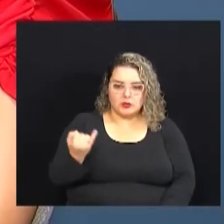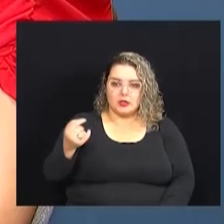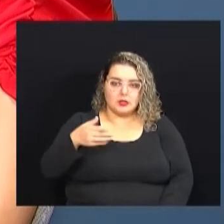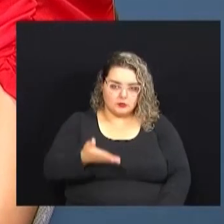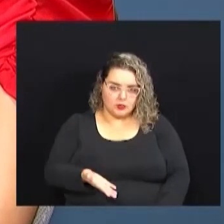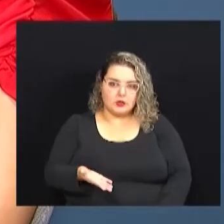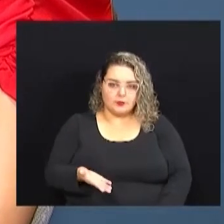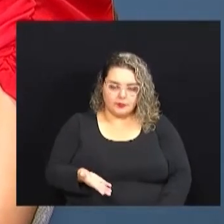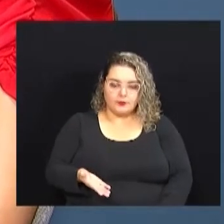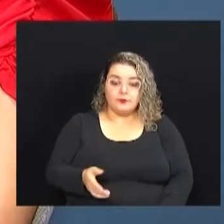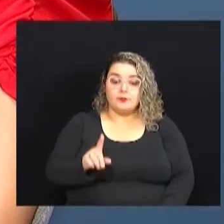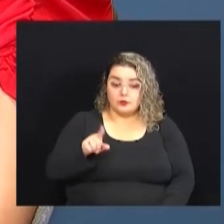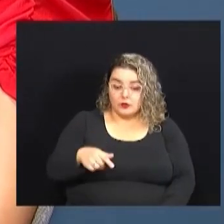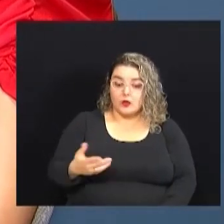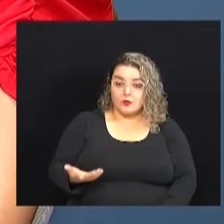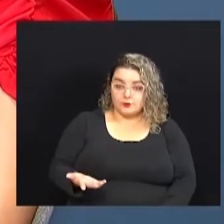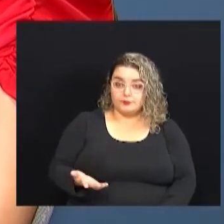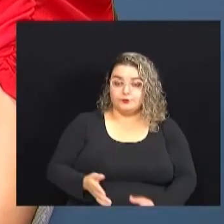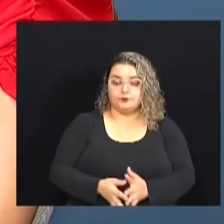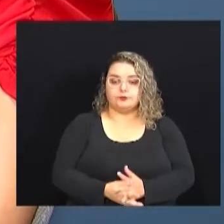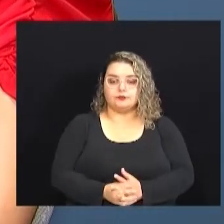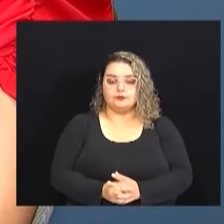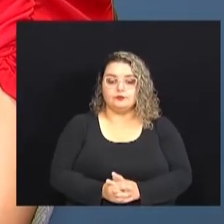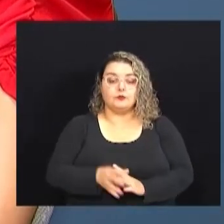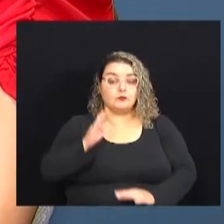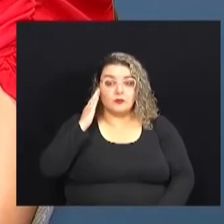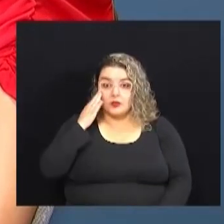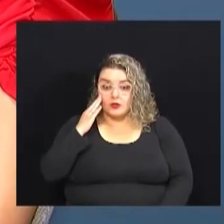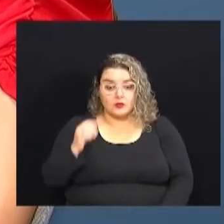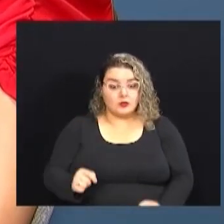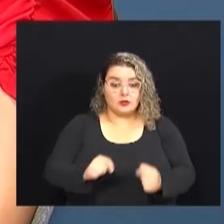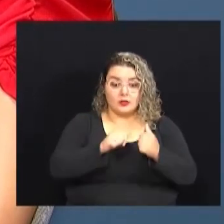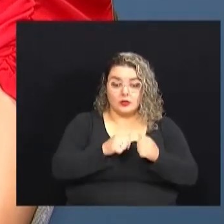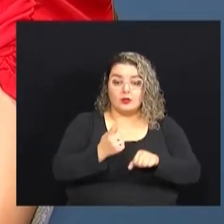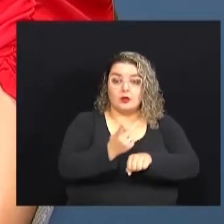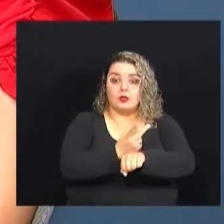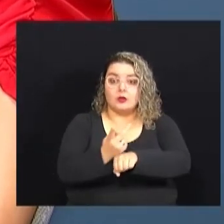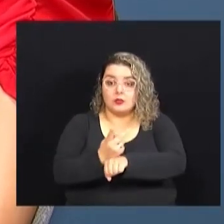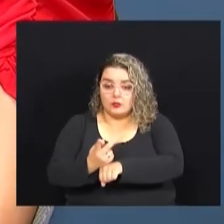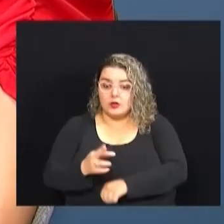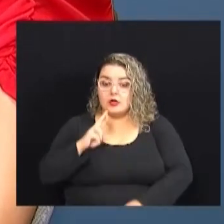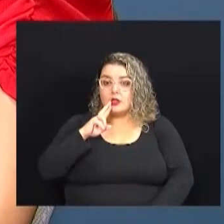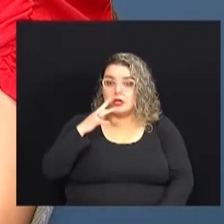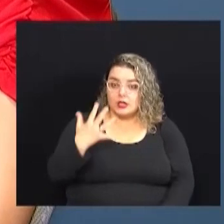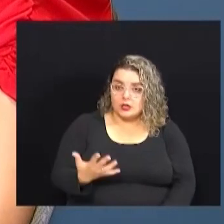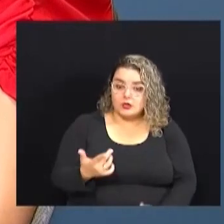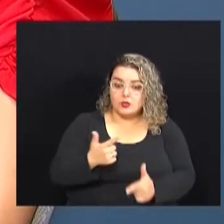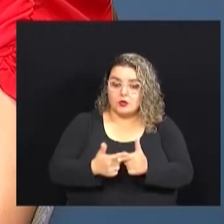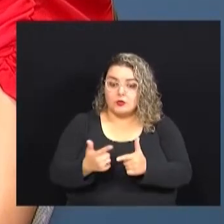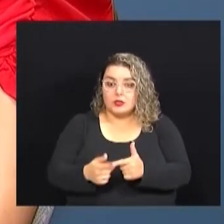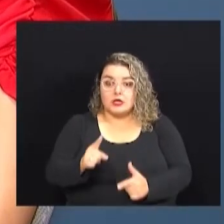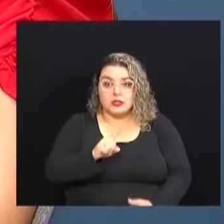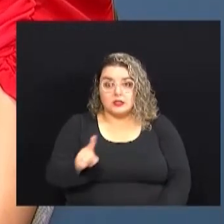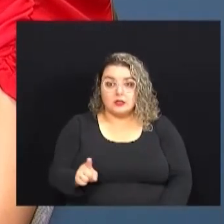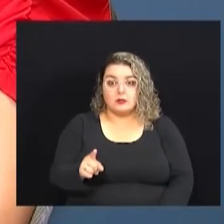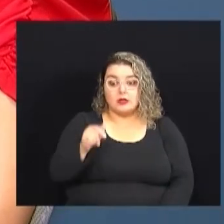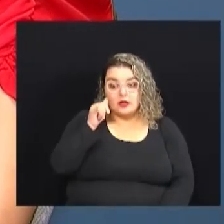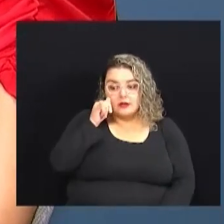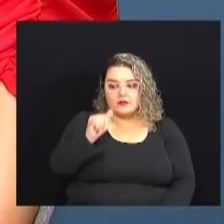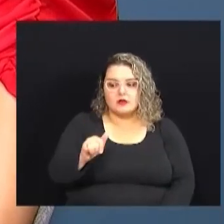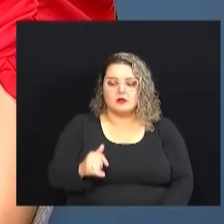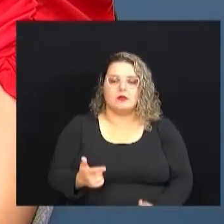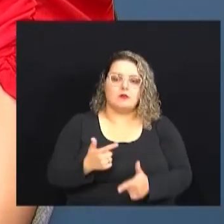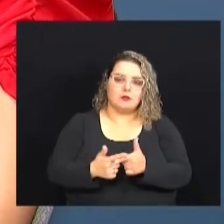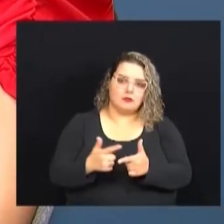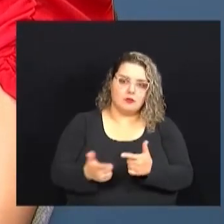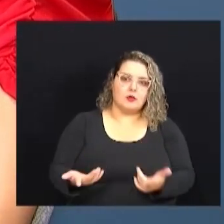importância disso. Então elas não entendem o benefício e acabam procurando para resolver um problema e não para prevenir um